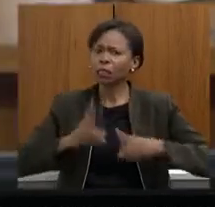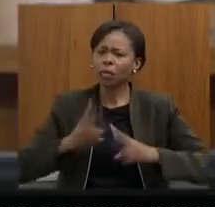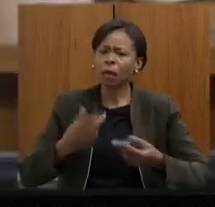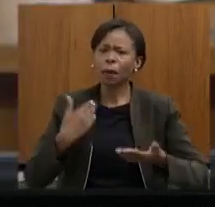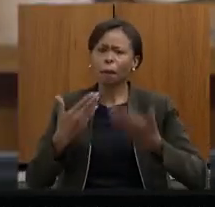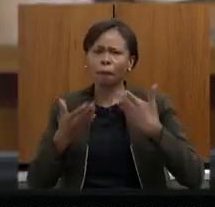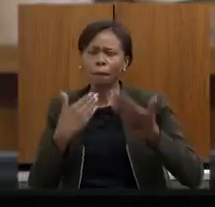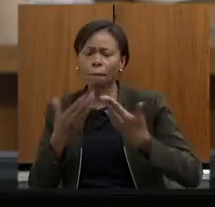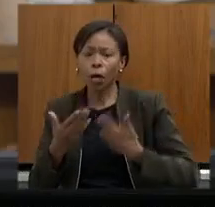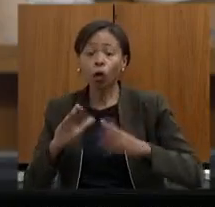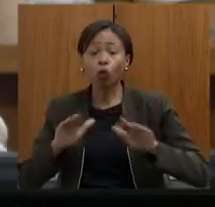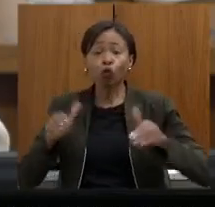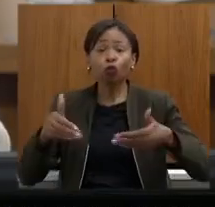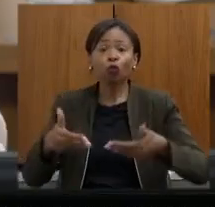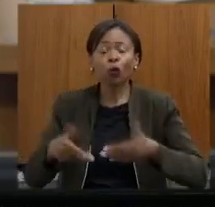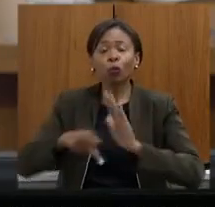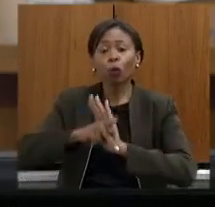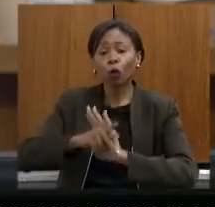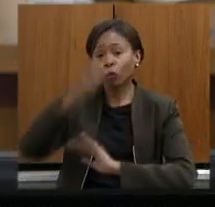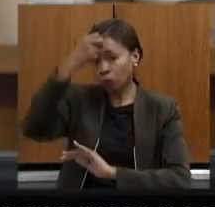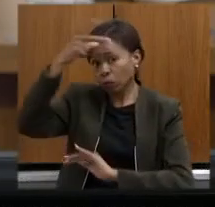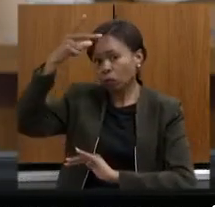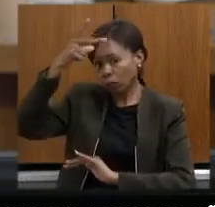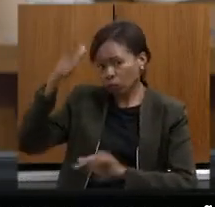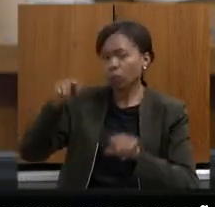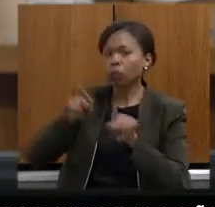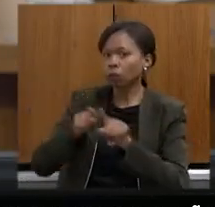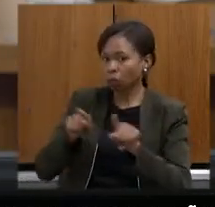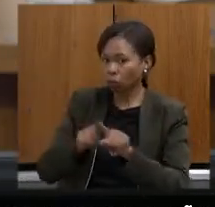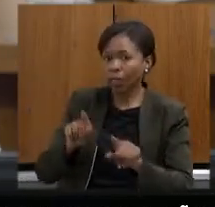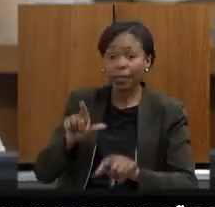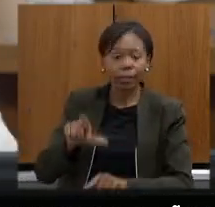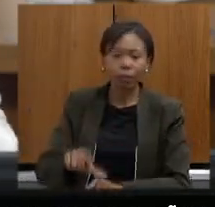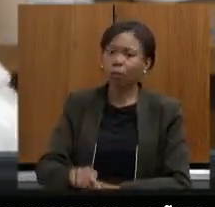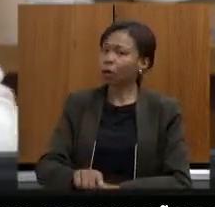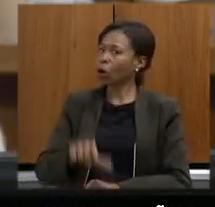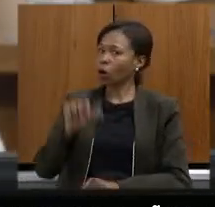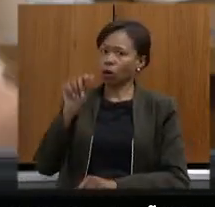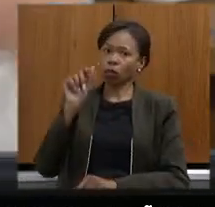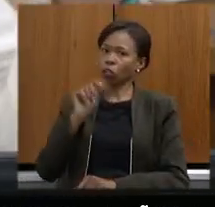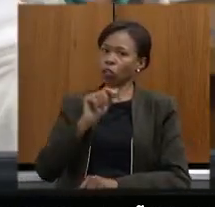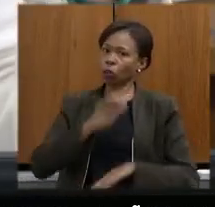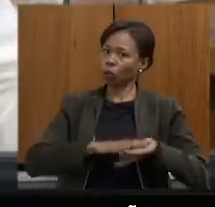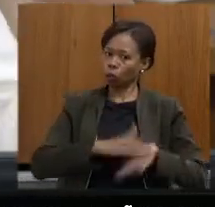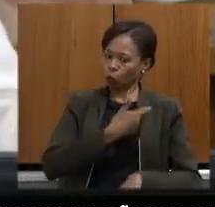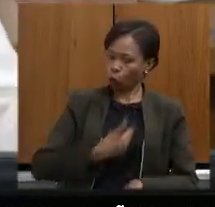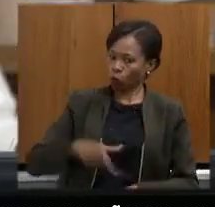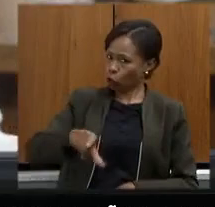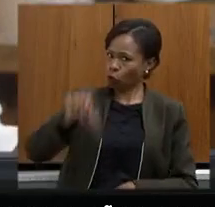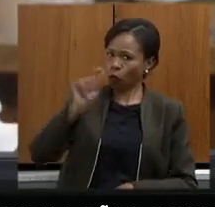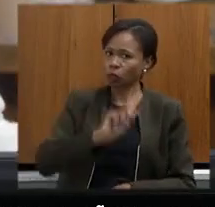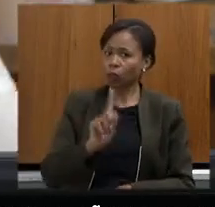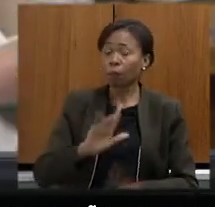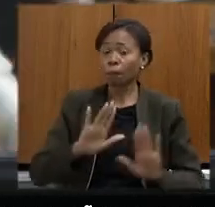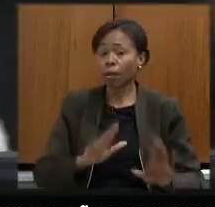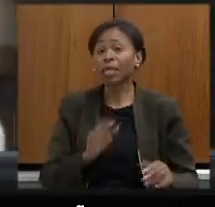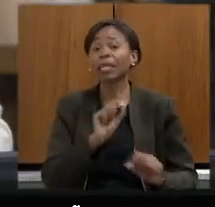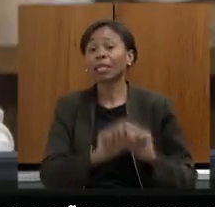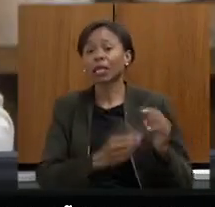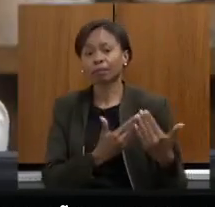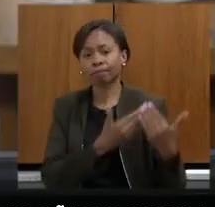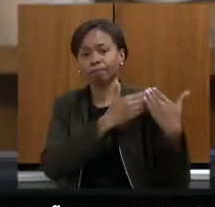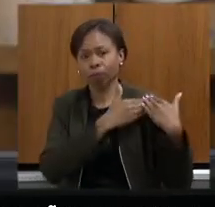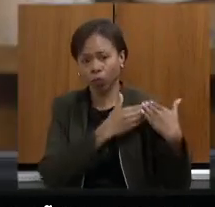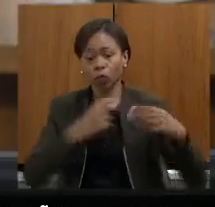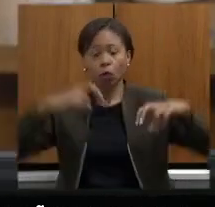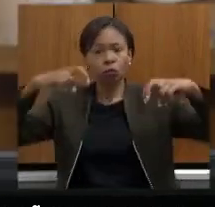conforme de prefeitos que também não foi escolhido não por nós mas por quem conduz o processo para